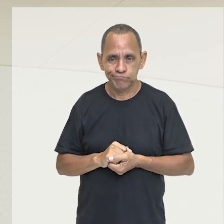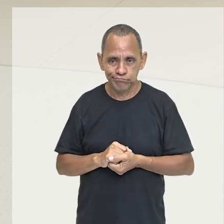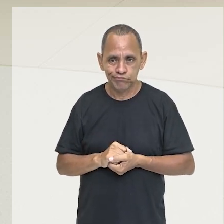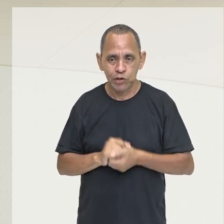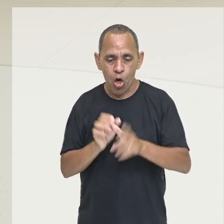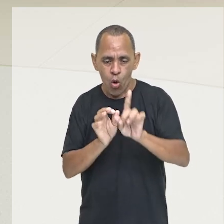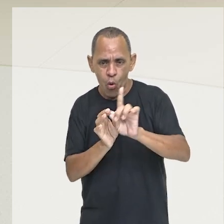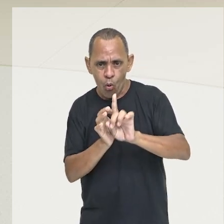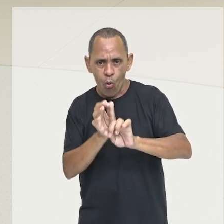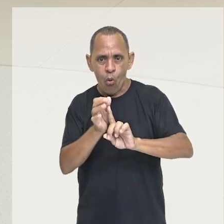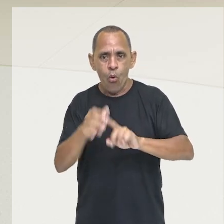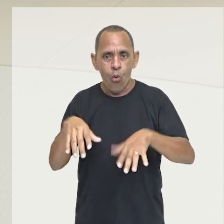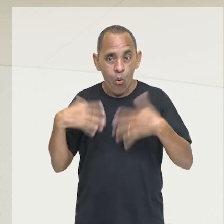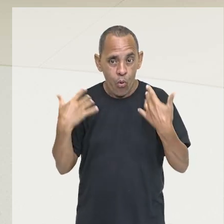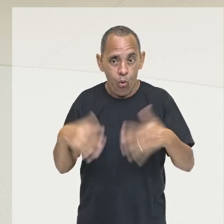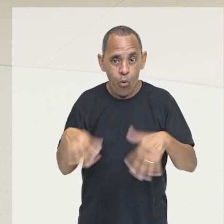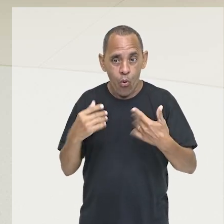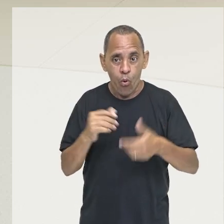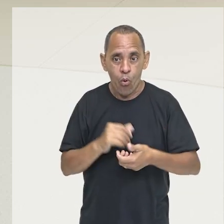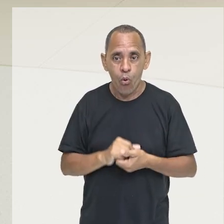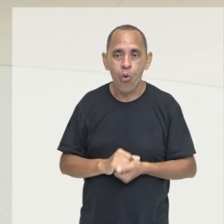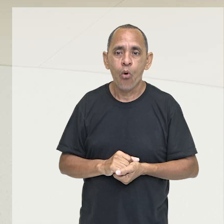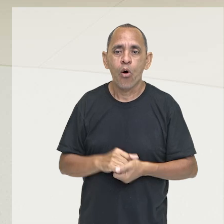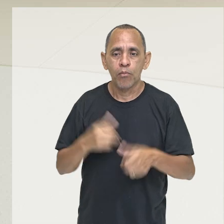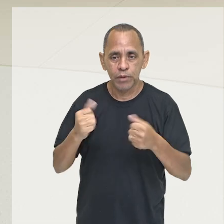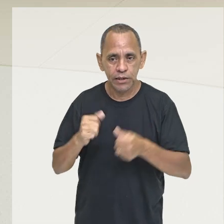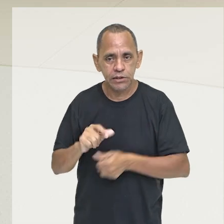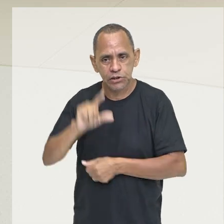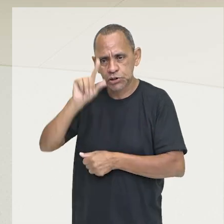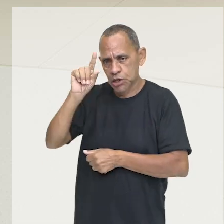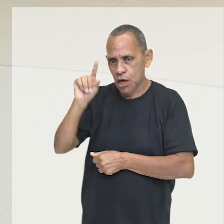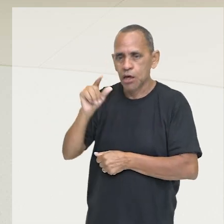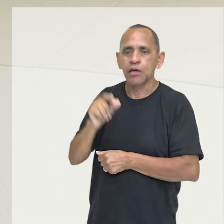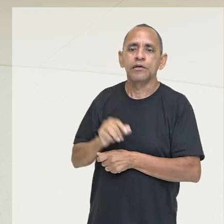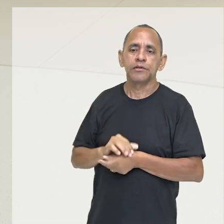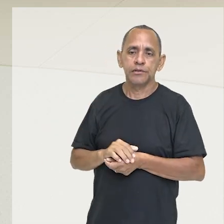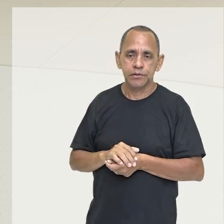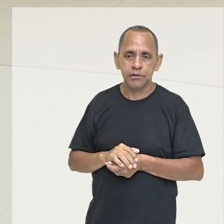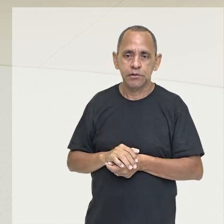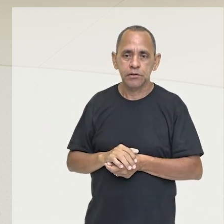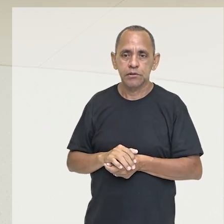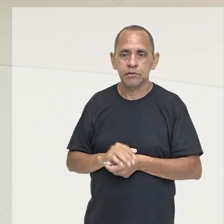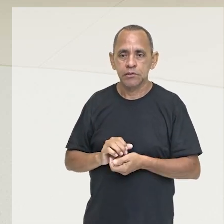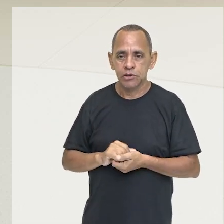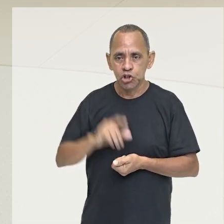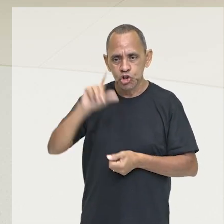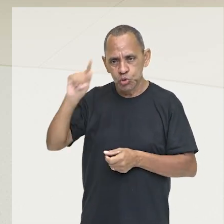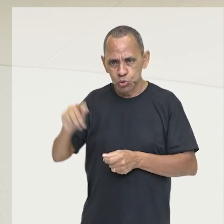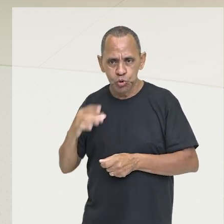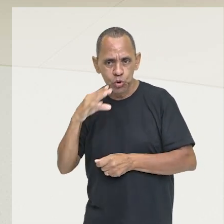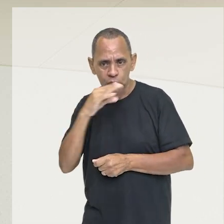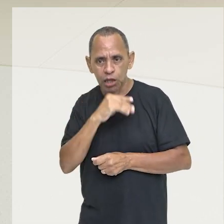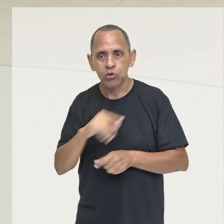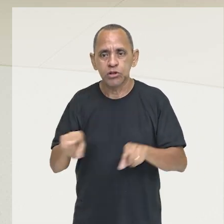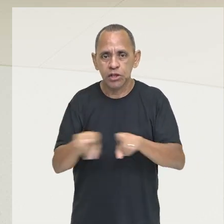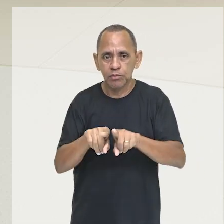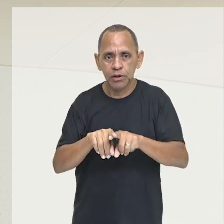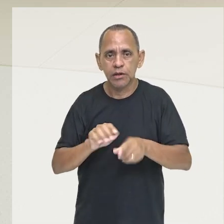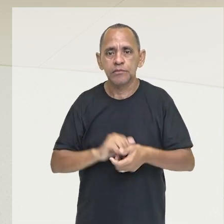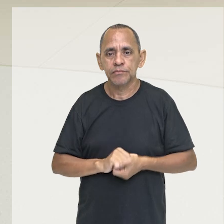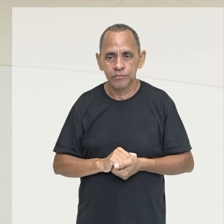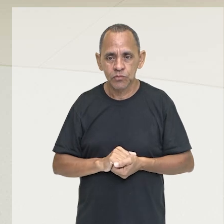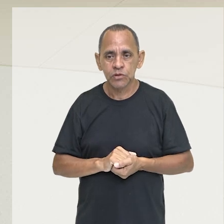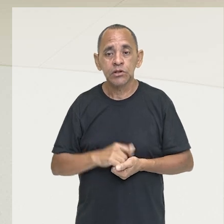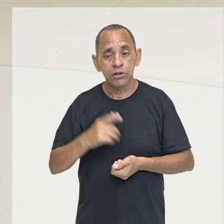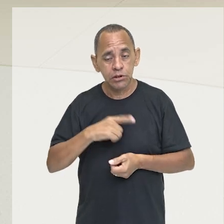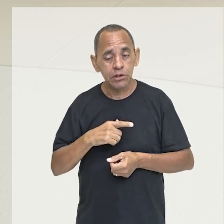não deixar esfriar um pouco, o que vai ocorrer aí? Vai ocorrer também uma transferência, esse processo